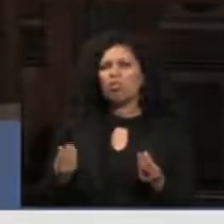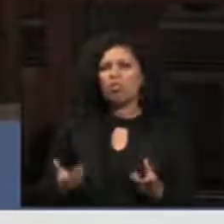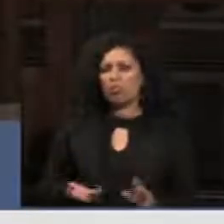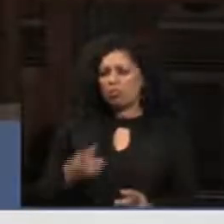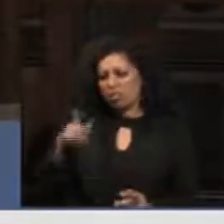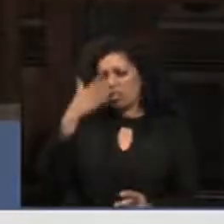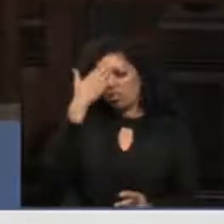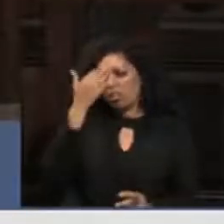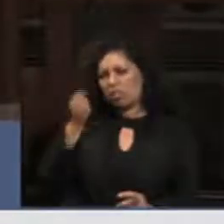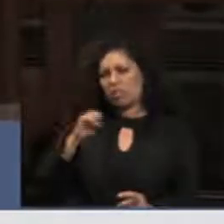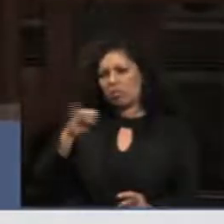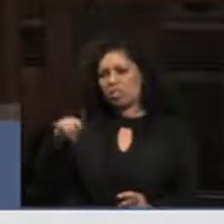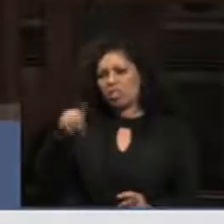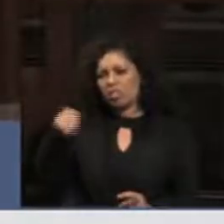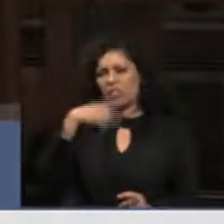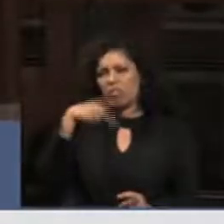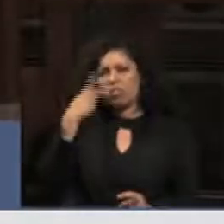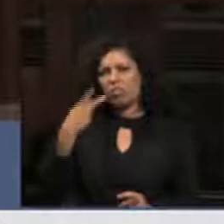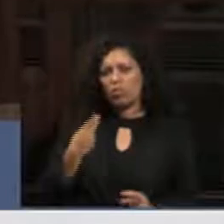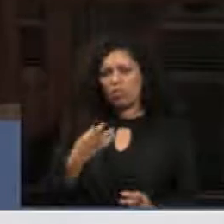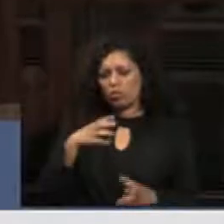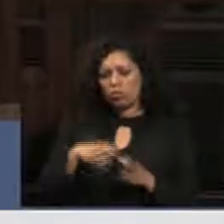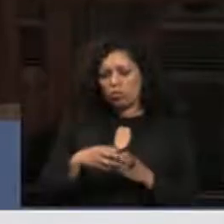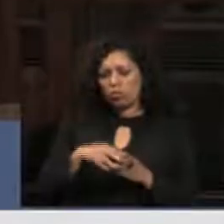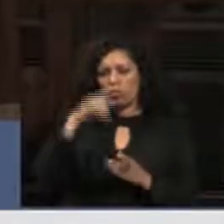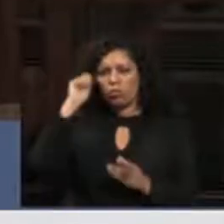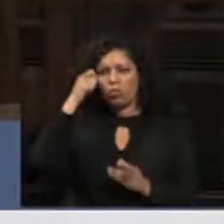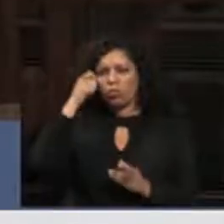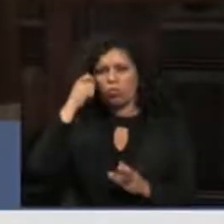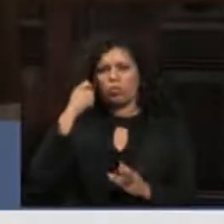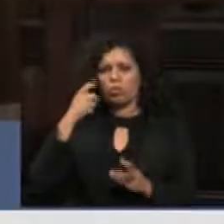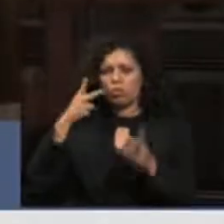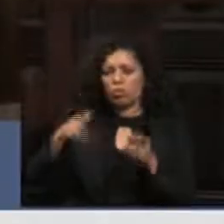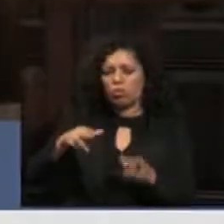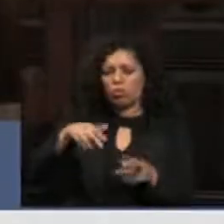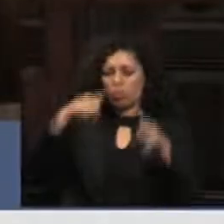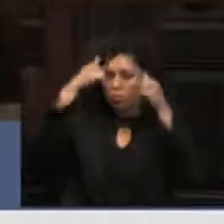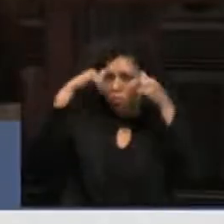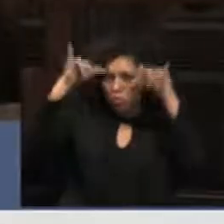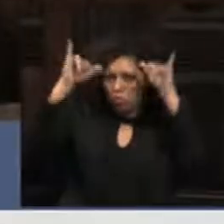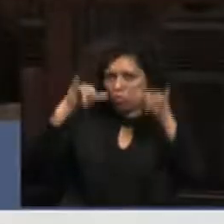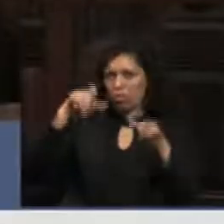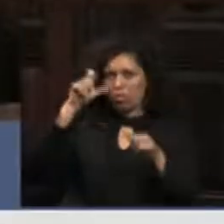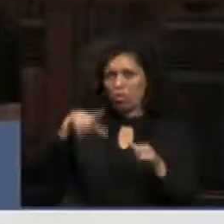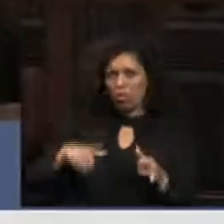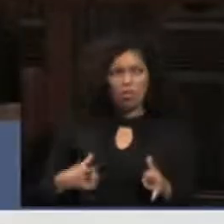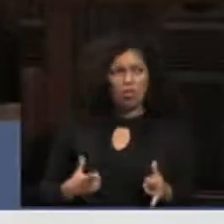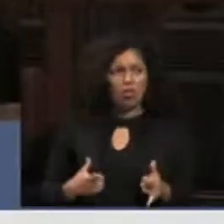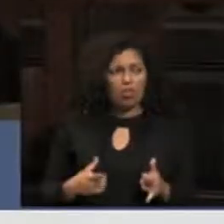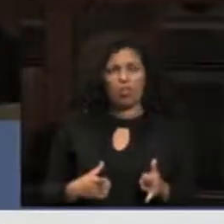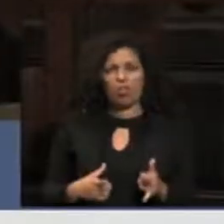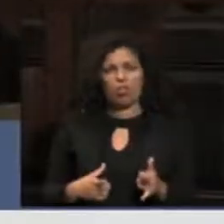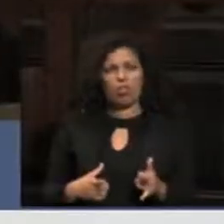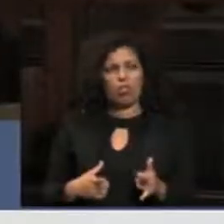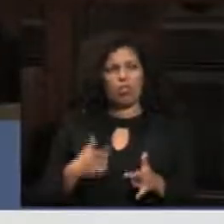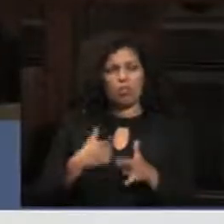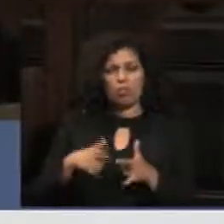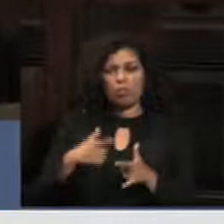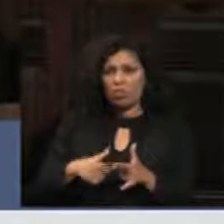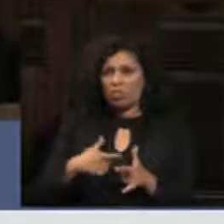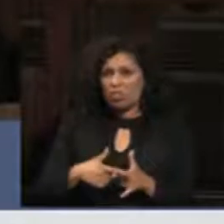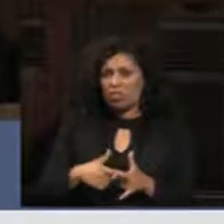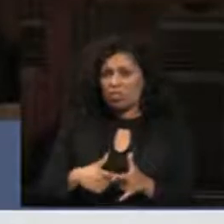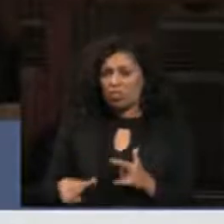refere aos quilombolas em arroubas, o que ele está fazendo é animalizar as pessoas